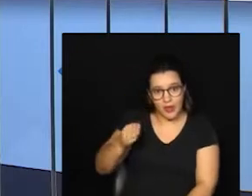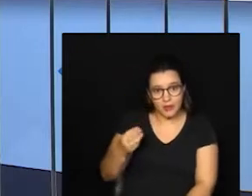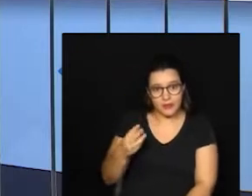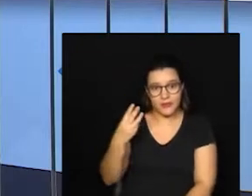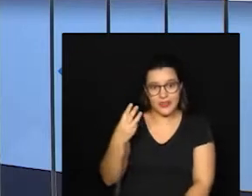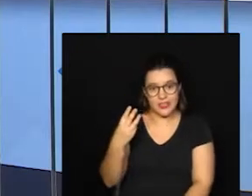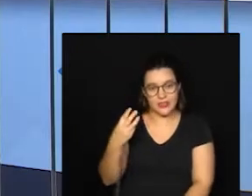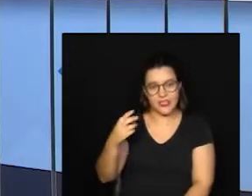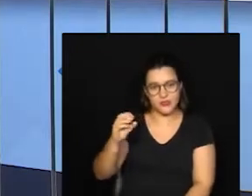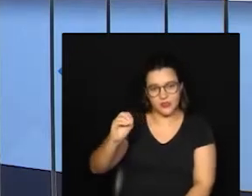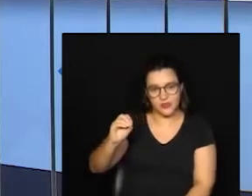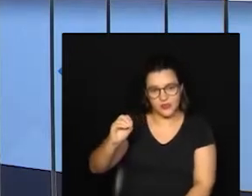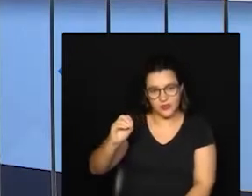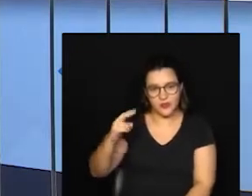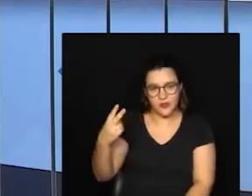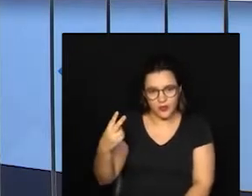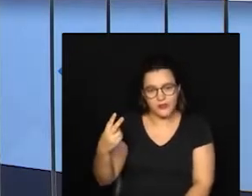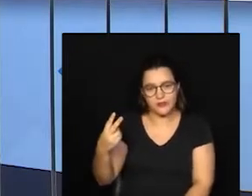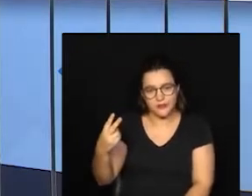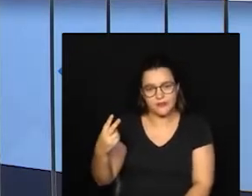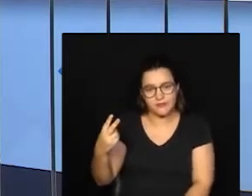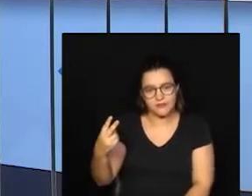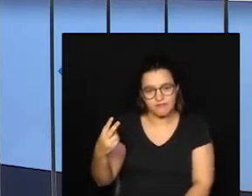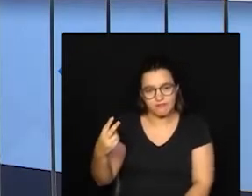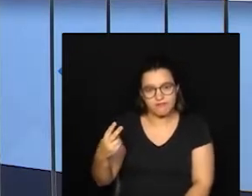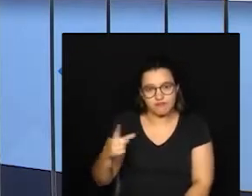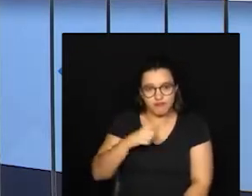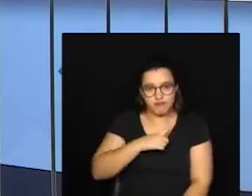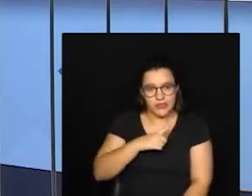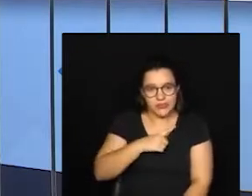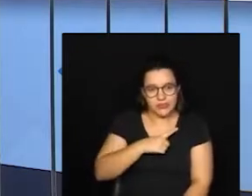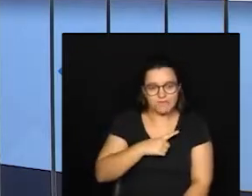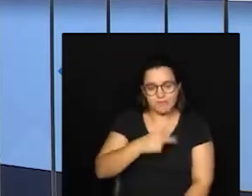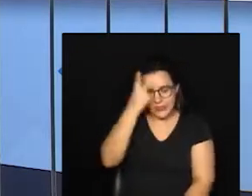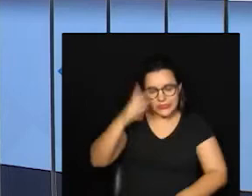1.003.902 óbitos e 2 casos confirmados, com